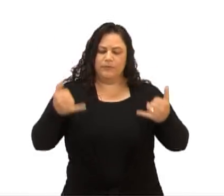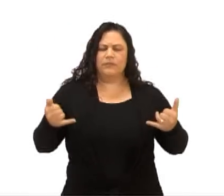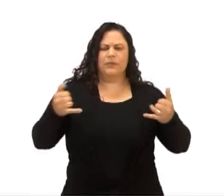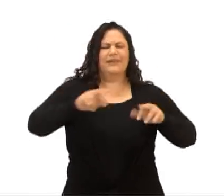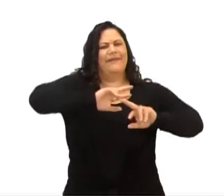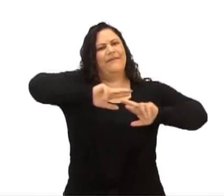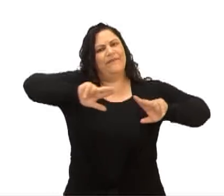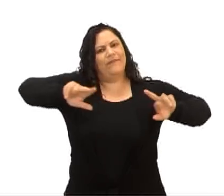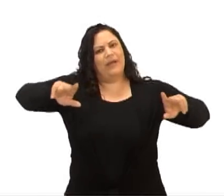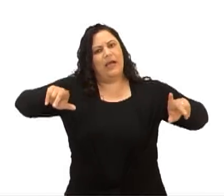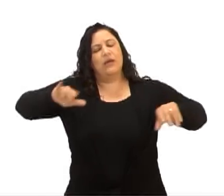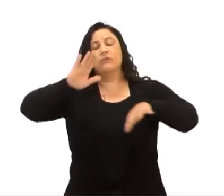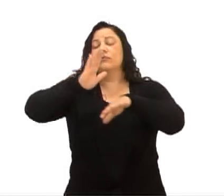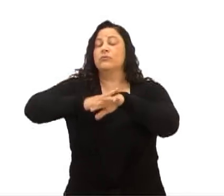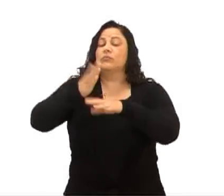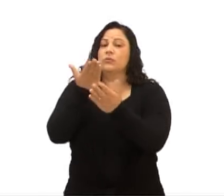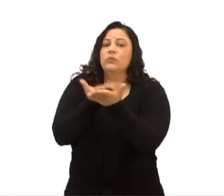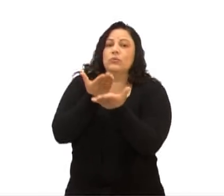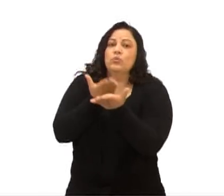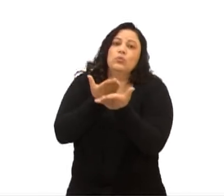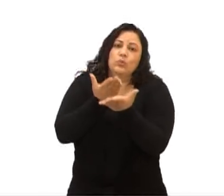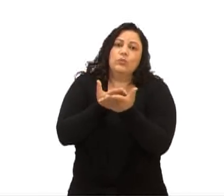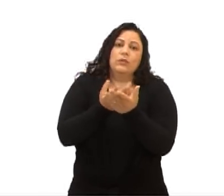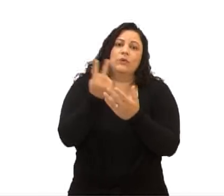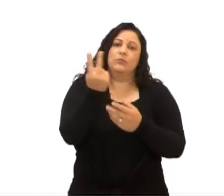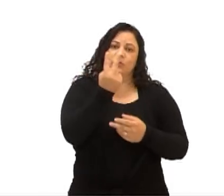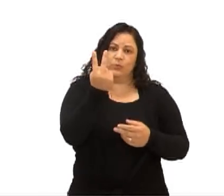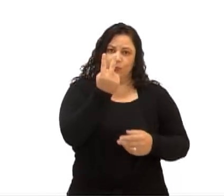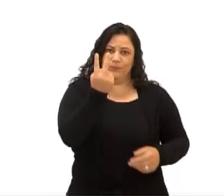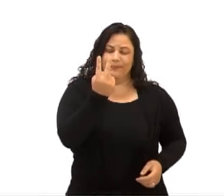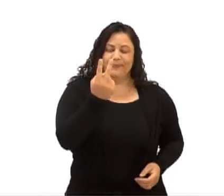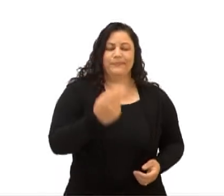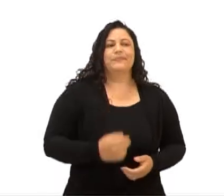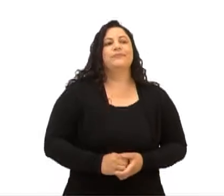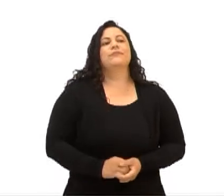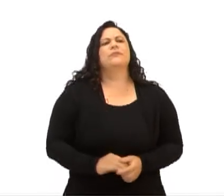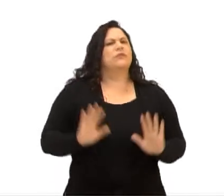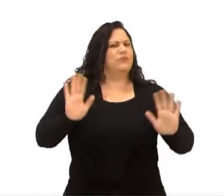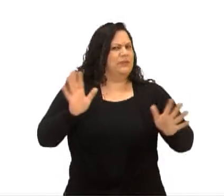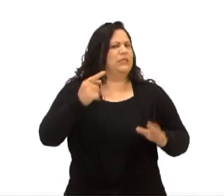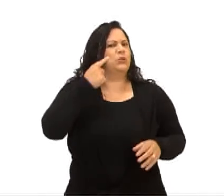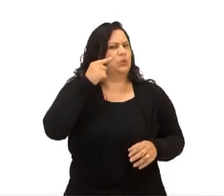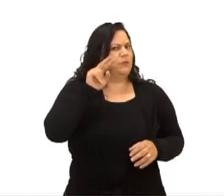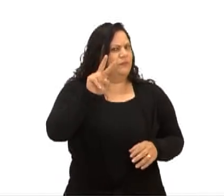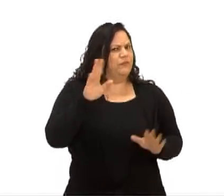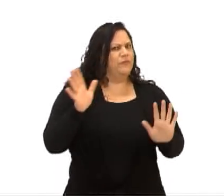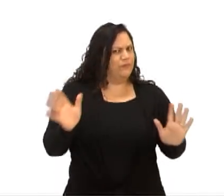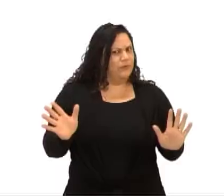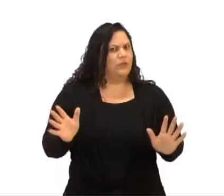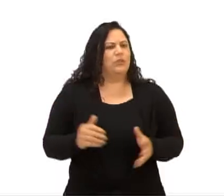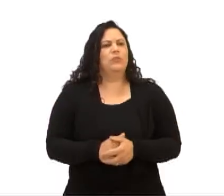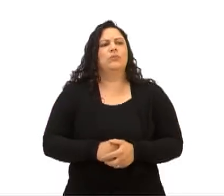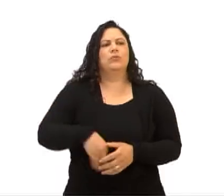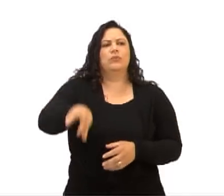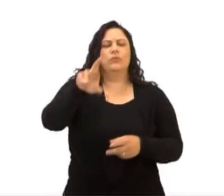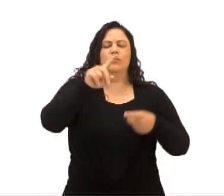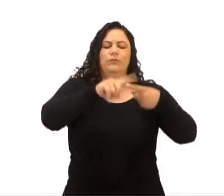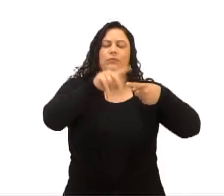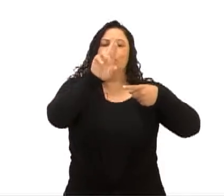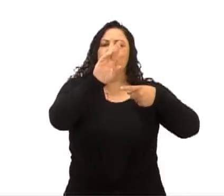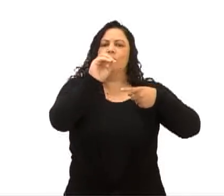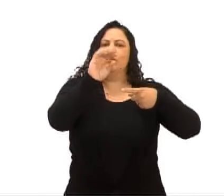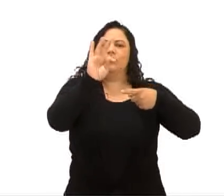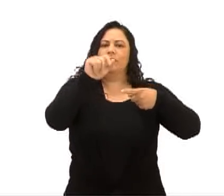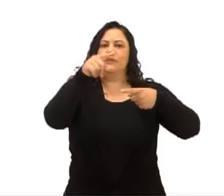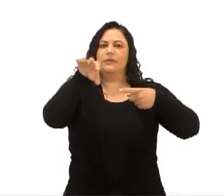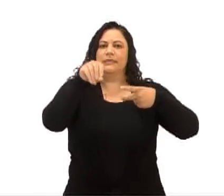que os movimentos que nós estudamos na escola são dois, que vocês já viram isso, rotação e translação. Por